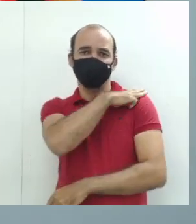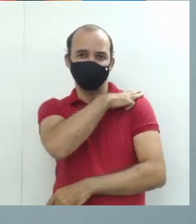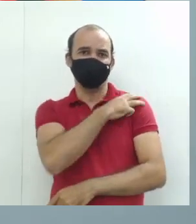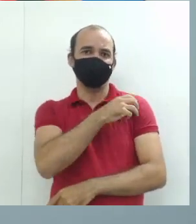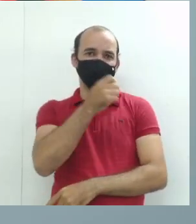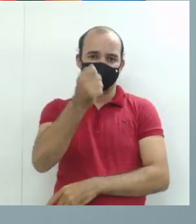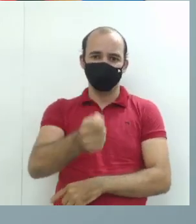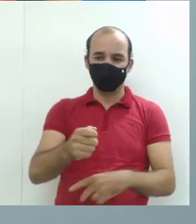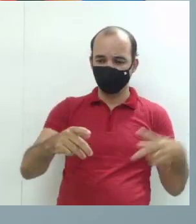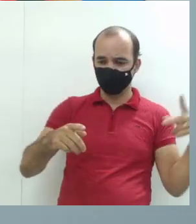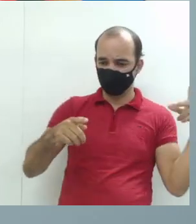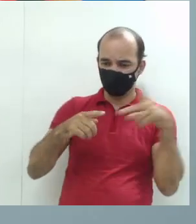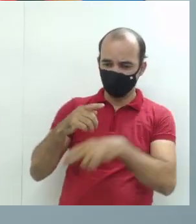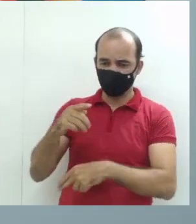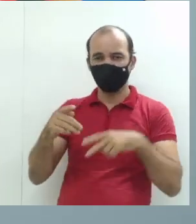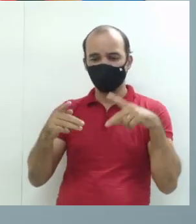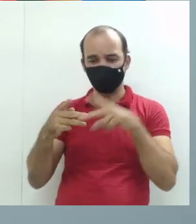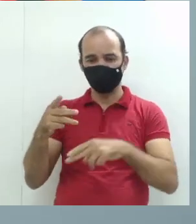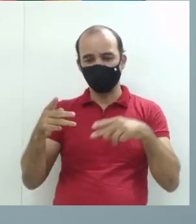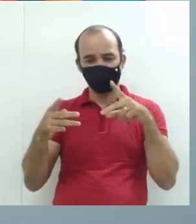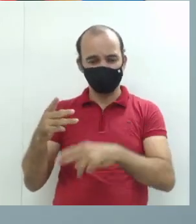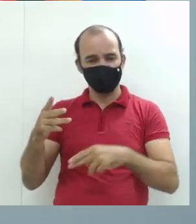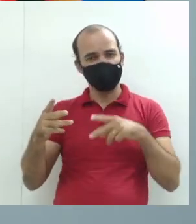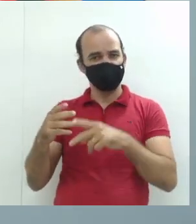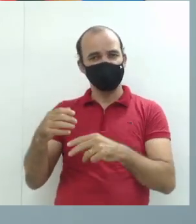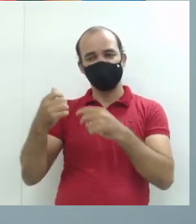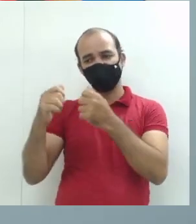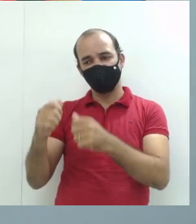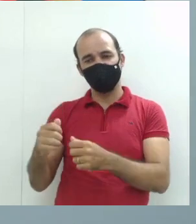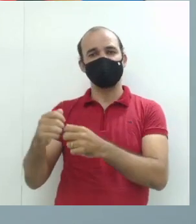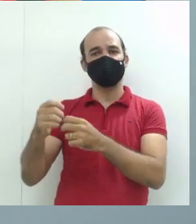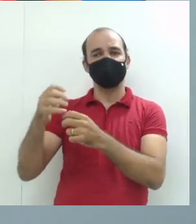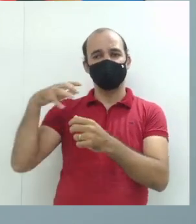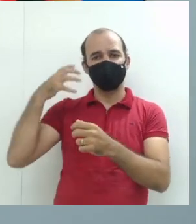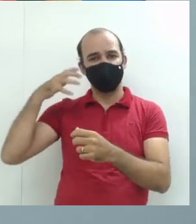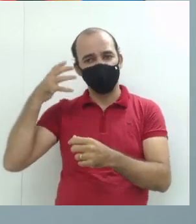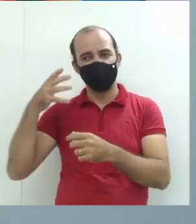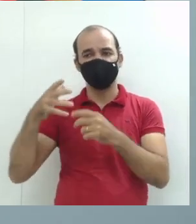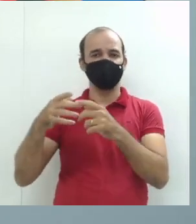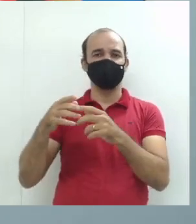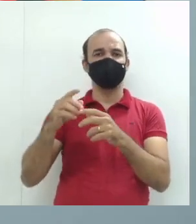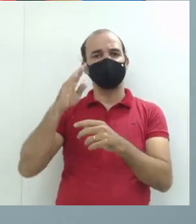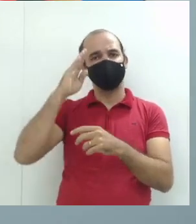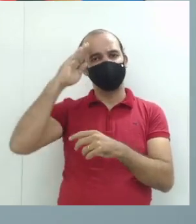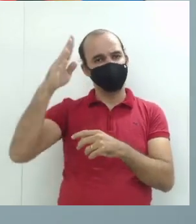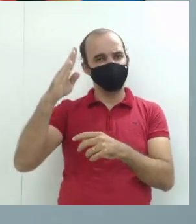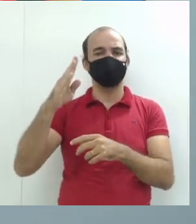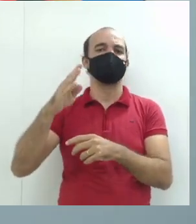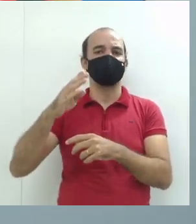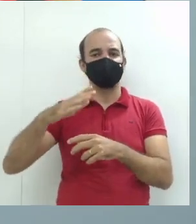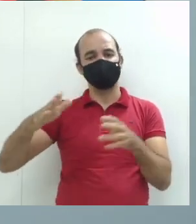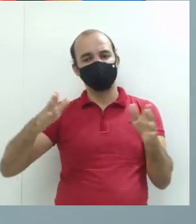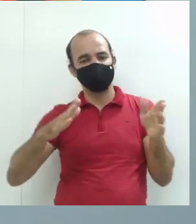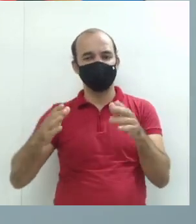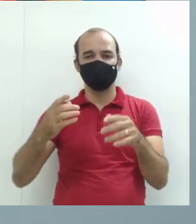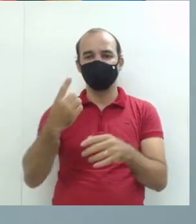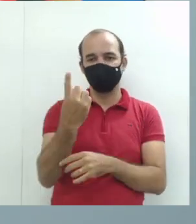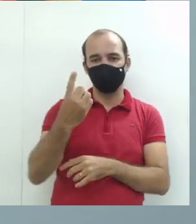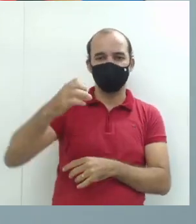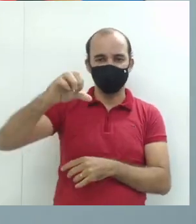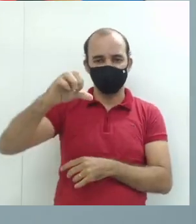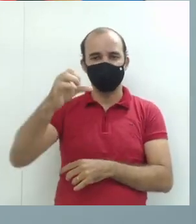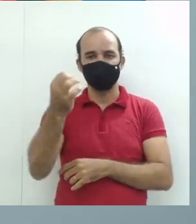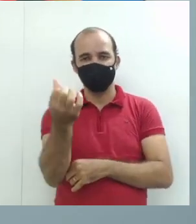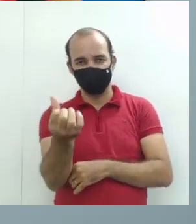interferir, né, em todas as artes, principalmente na música, no caso, a ditadura militar na década de 60. Então, isso vai fazer